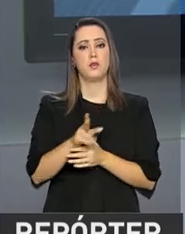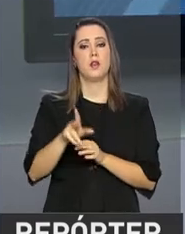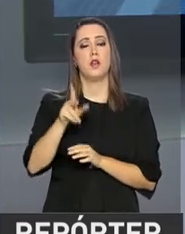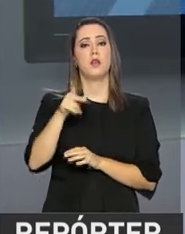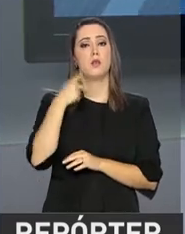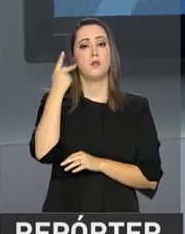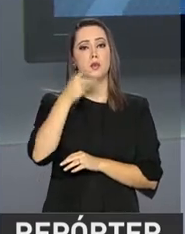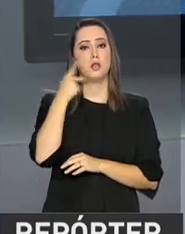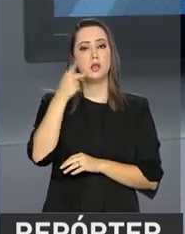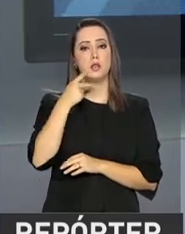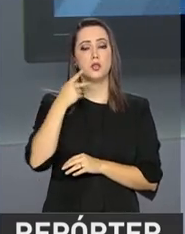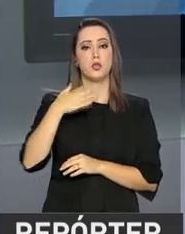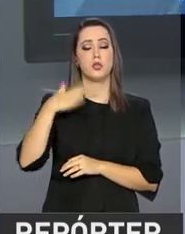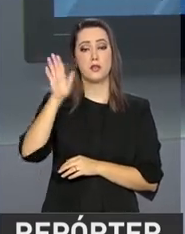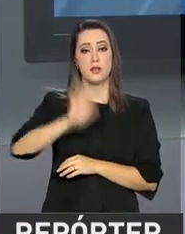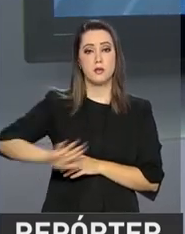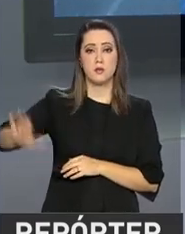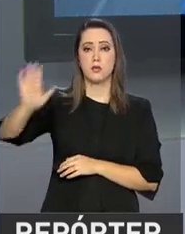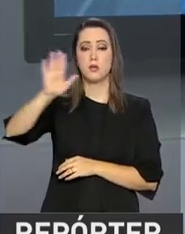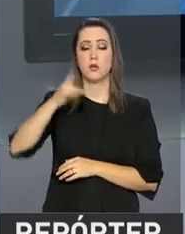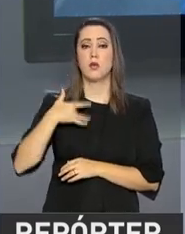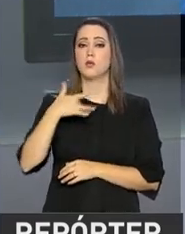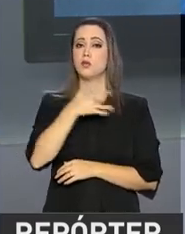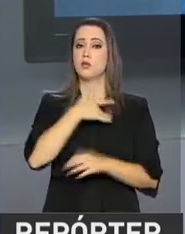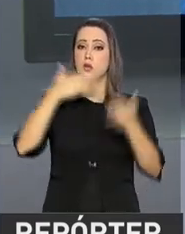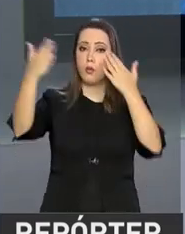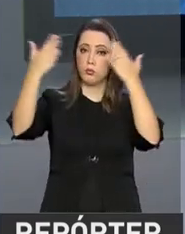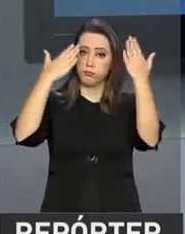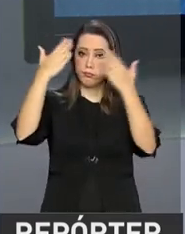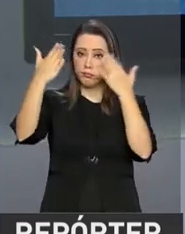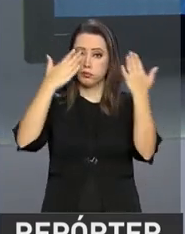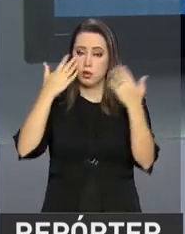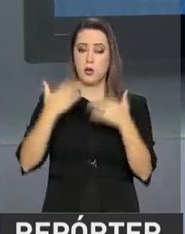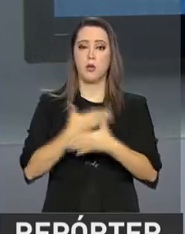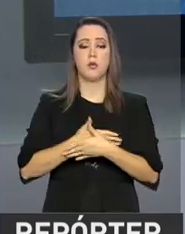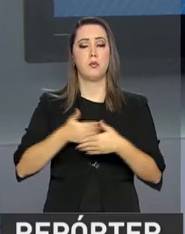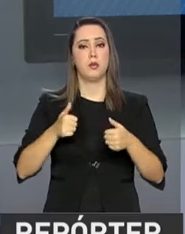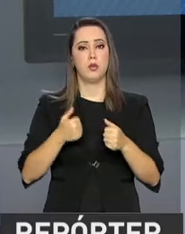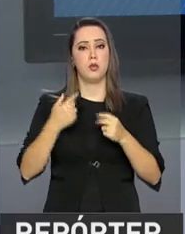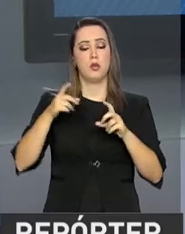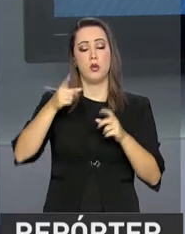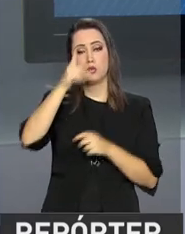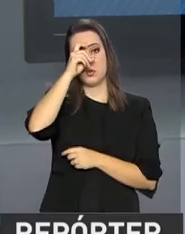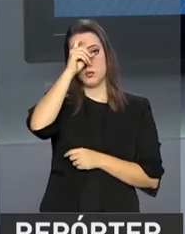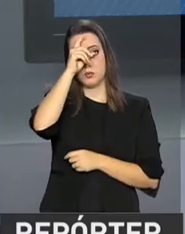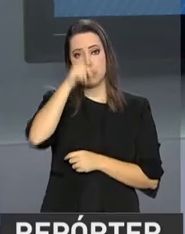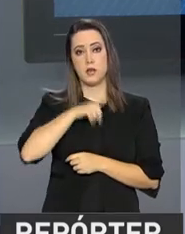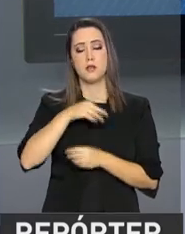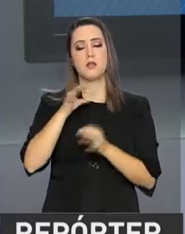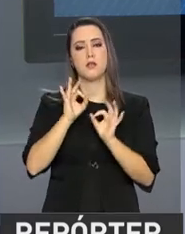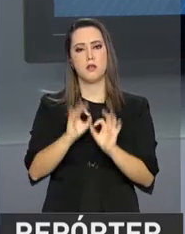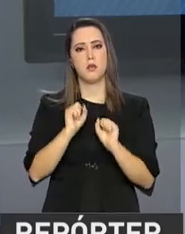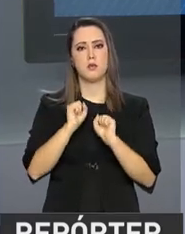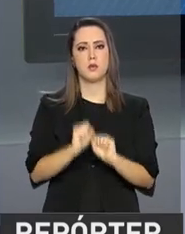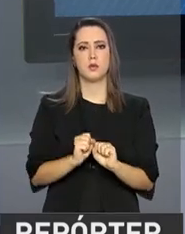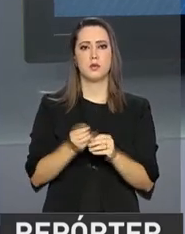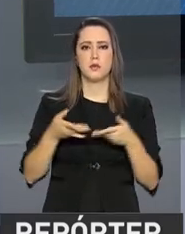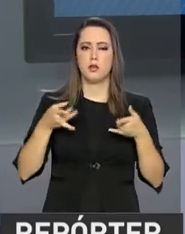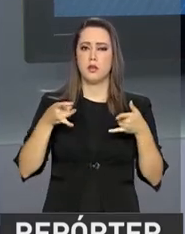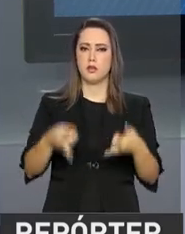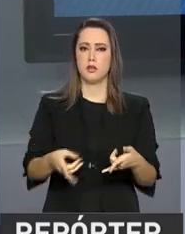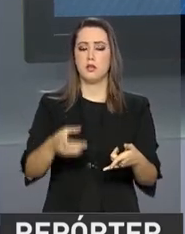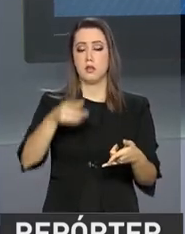mental de acordo com o ministério da saúde será ampliado a oferta de leitos hospitalares qualificados para internação de pacientes